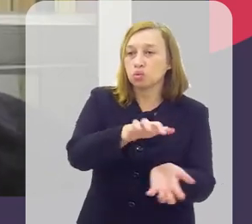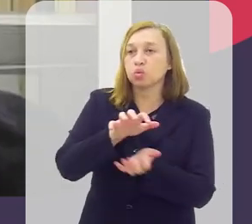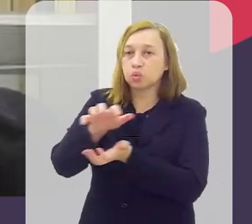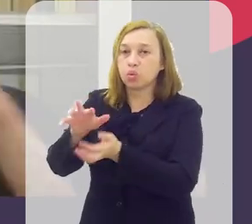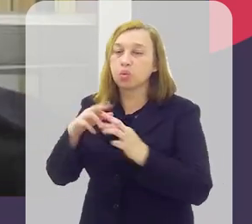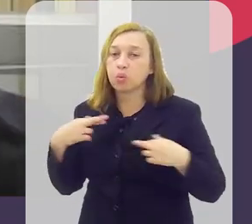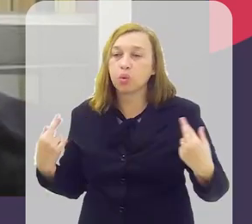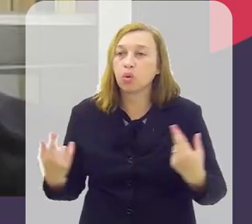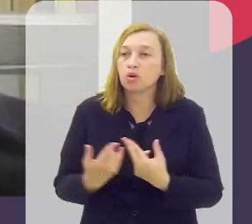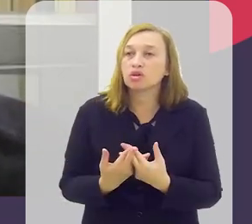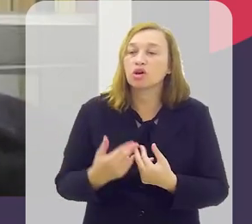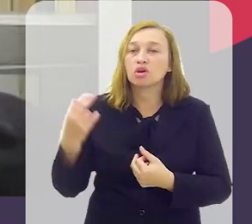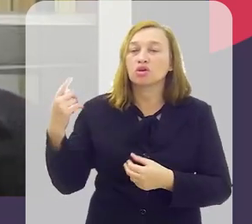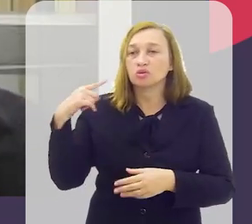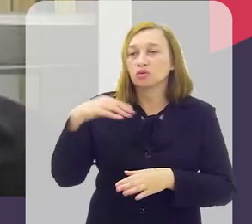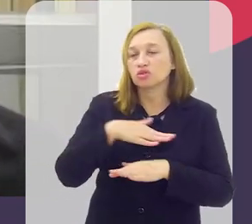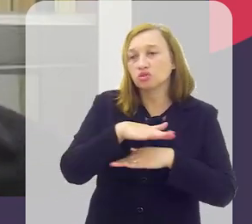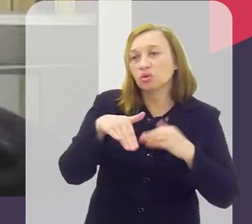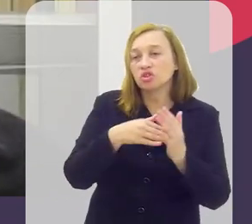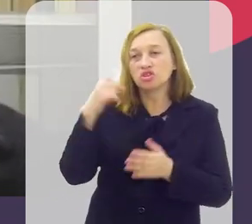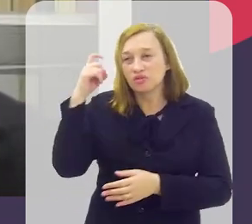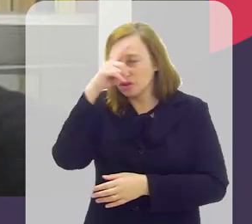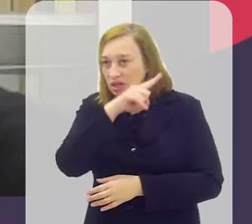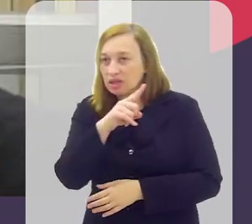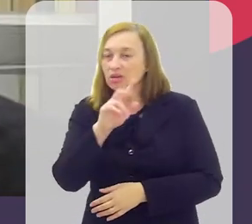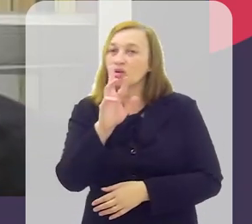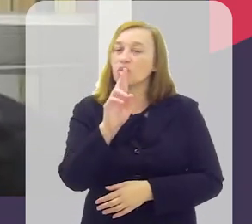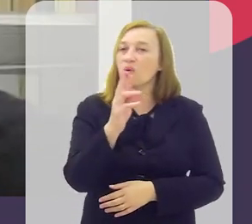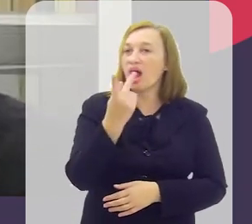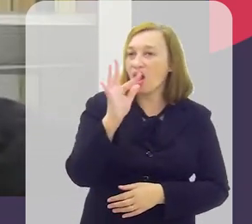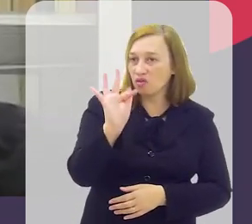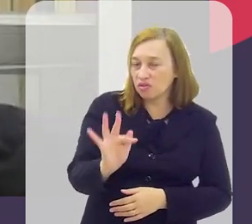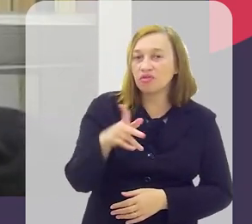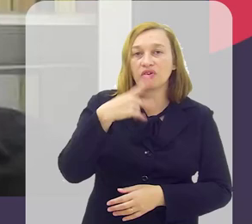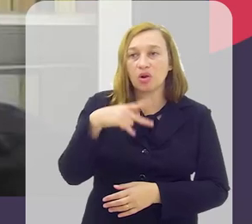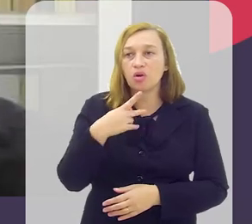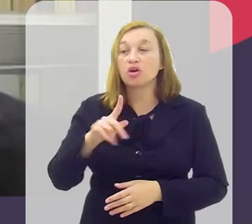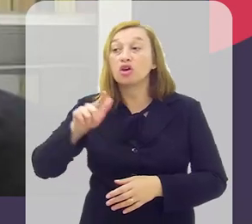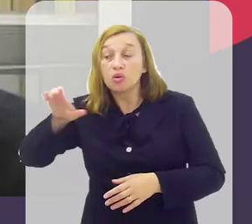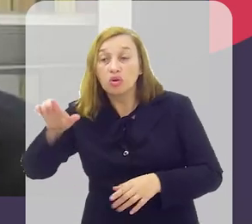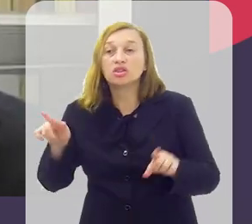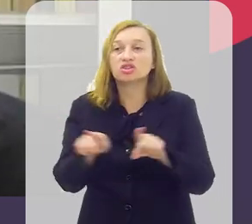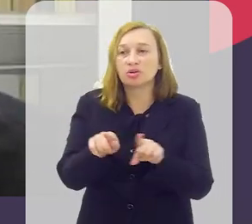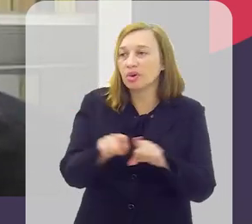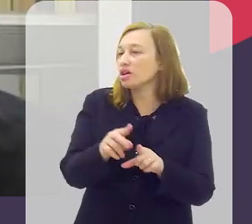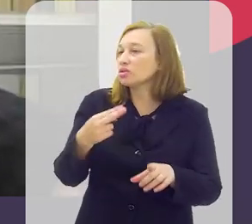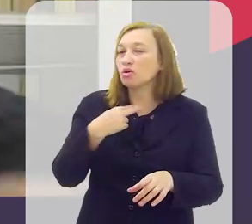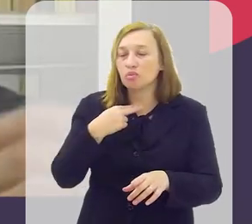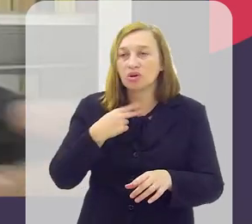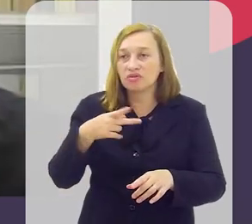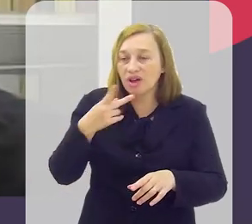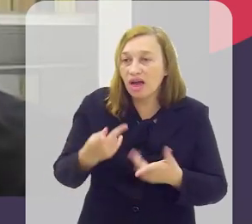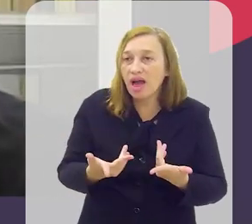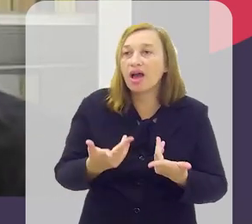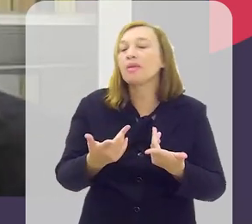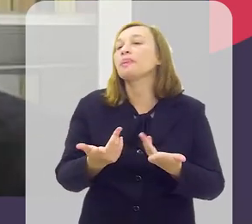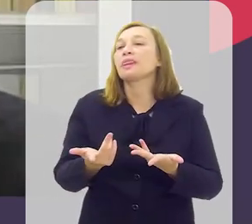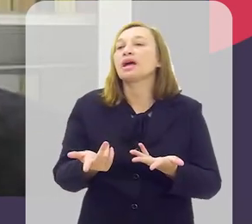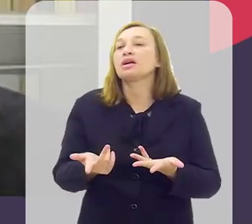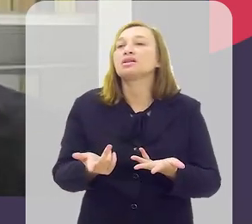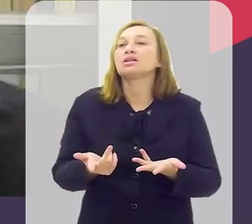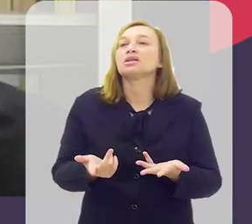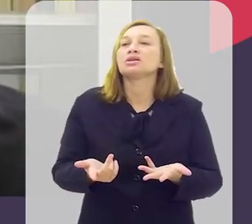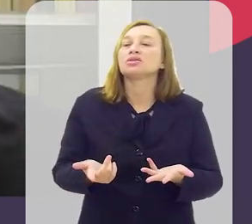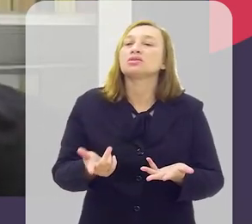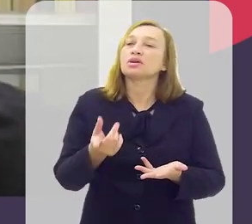unido com todas as dificuldades que o Ralf falou, e muitas outras que não deu tempo de falar aqui, mas eles precisam ser ouvidos para que